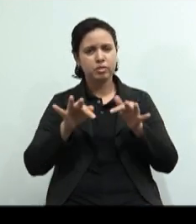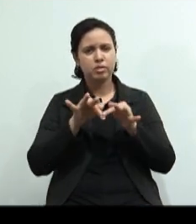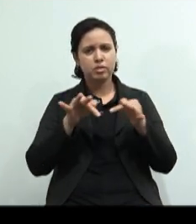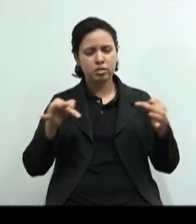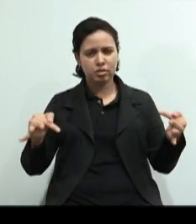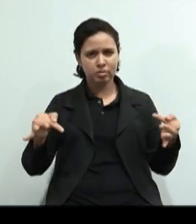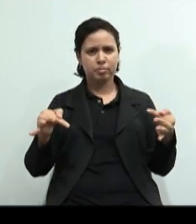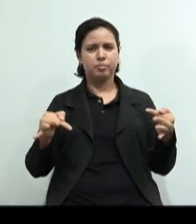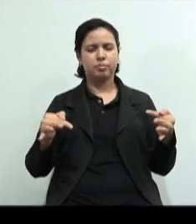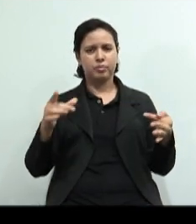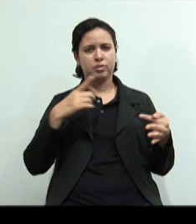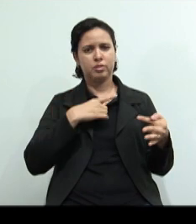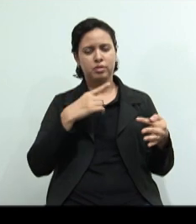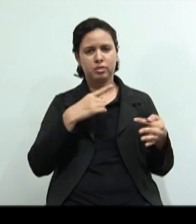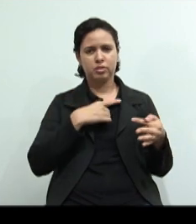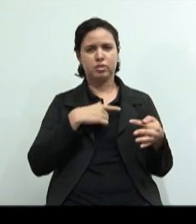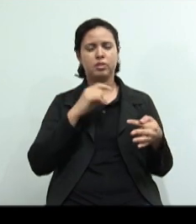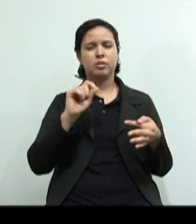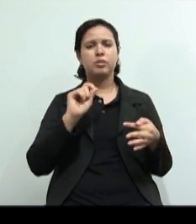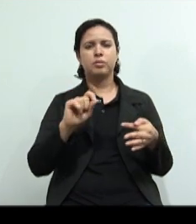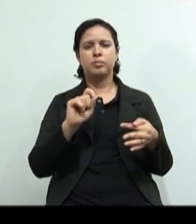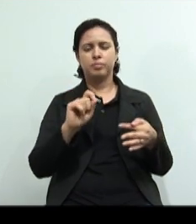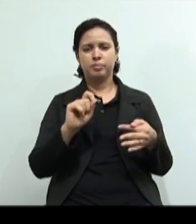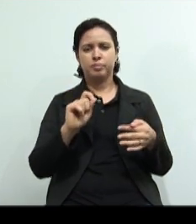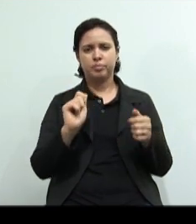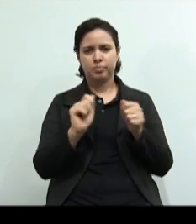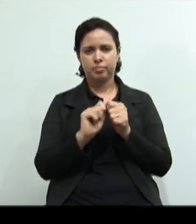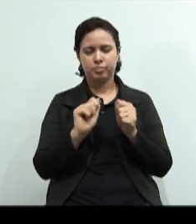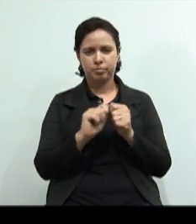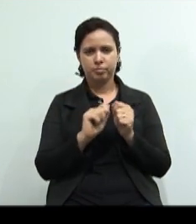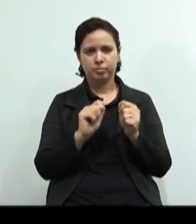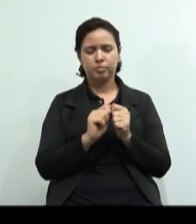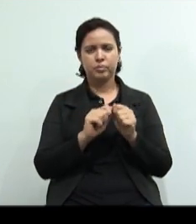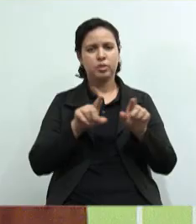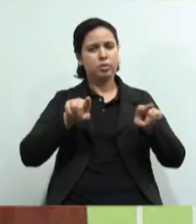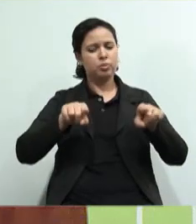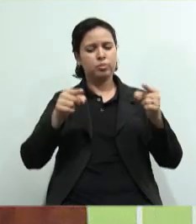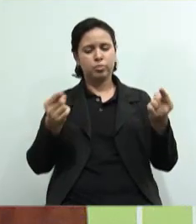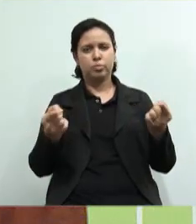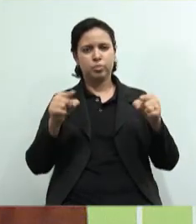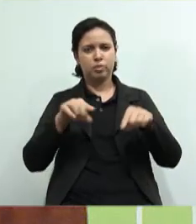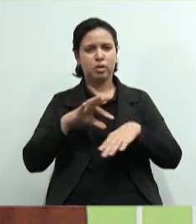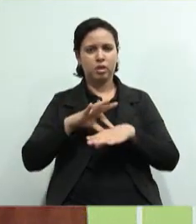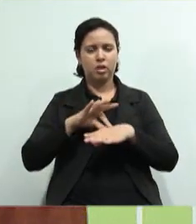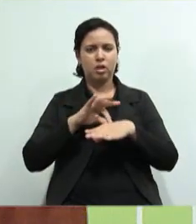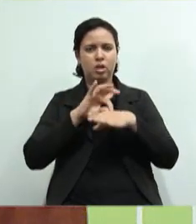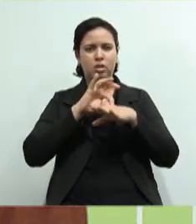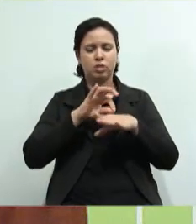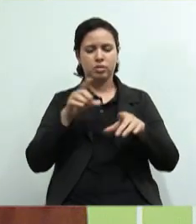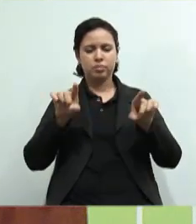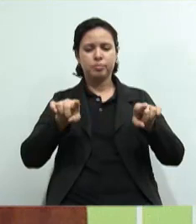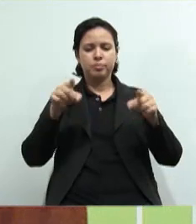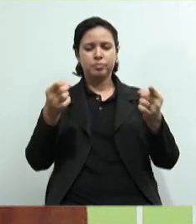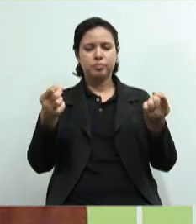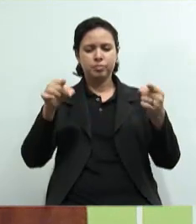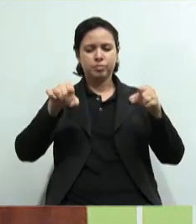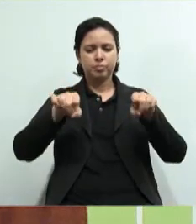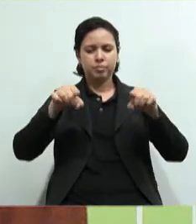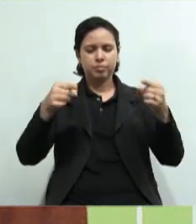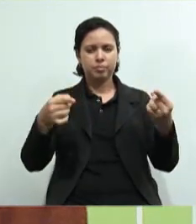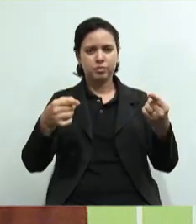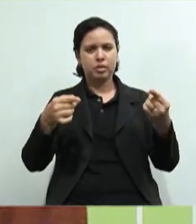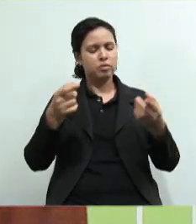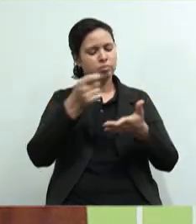a gente tem, às vezes, costume, você vai fazer um churrasco, com os amigos, resolve planejar, faz no mínimo uma